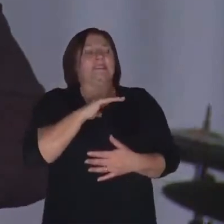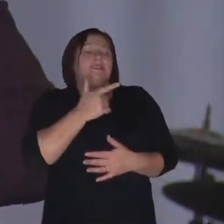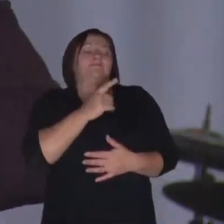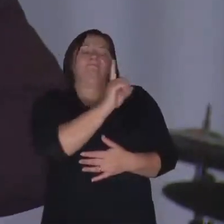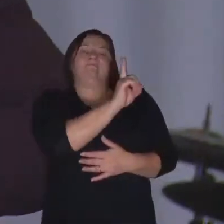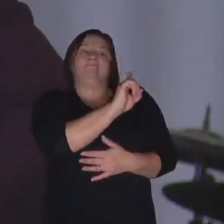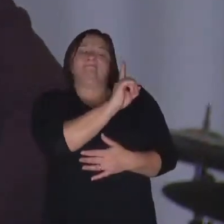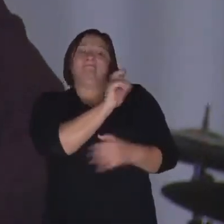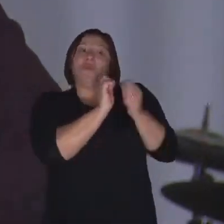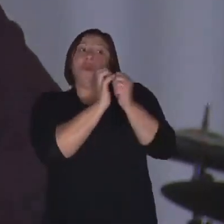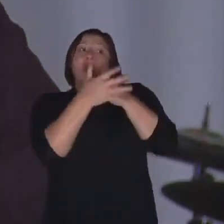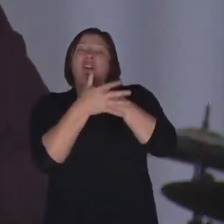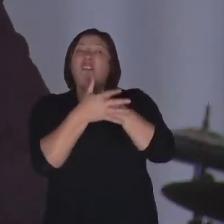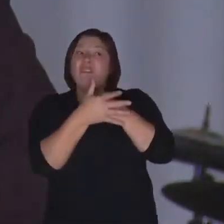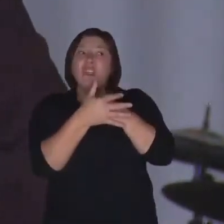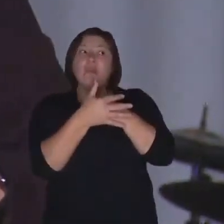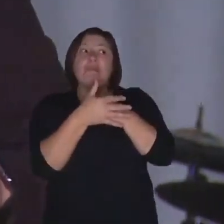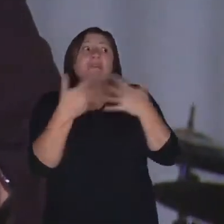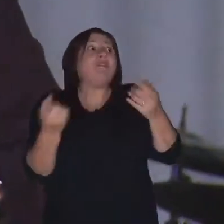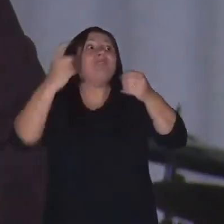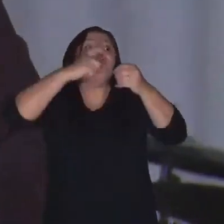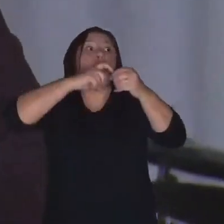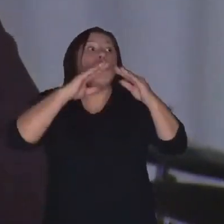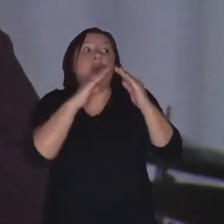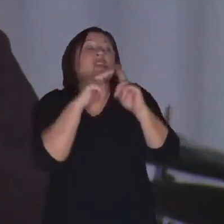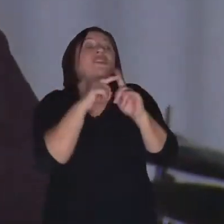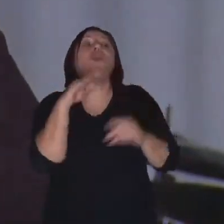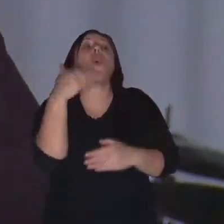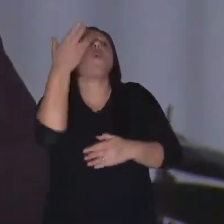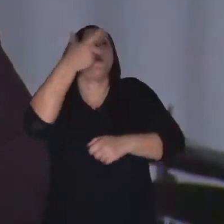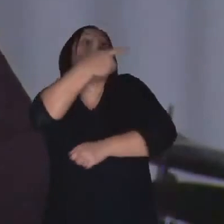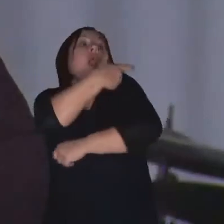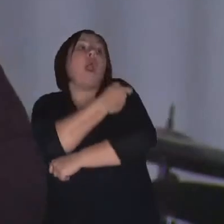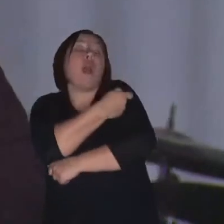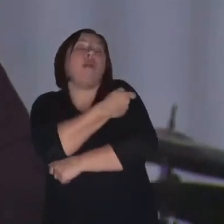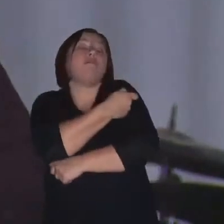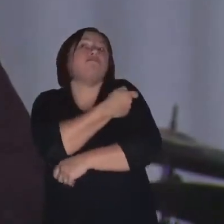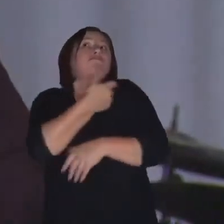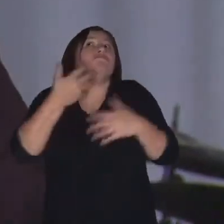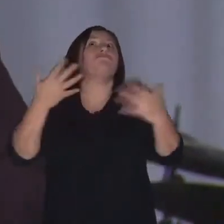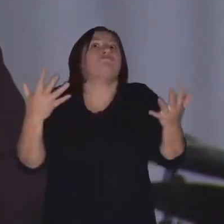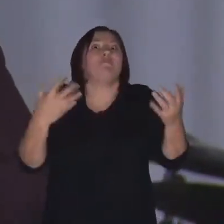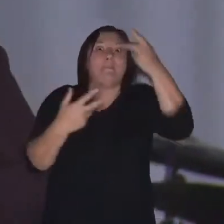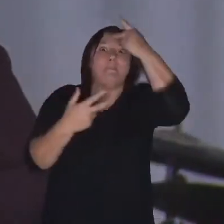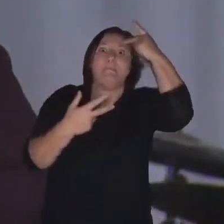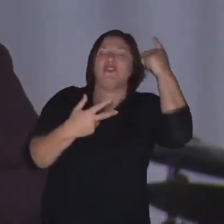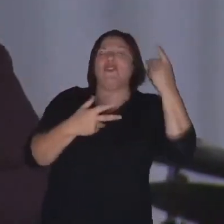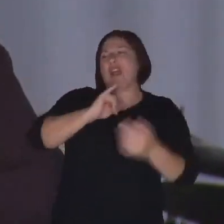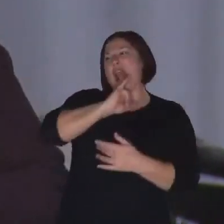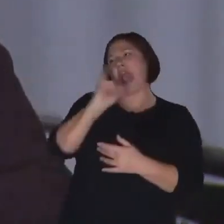quando descobrirem a vacina. Seria muita loucura da minha parte pensar assim? Para alguns, seria. Para outros,